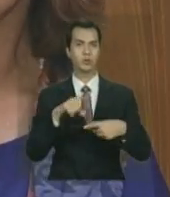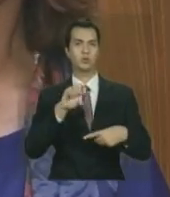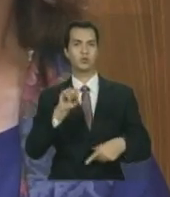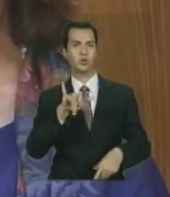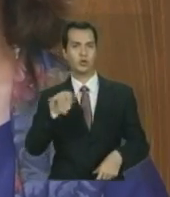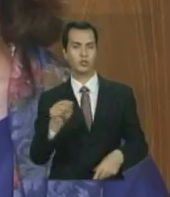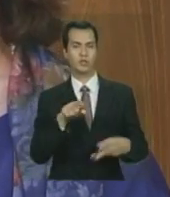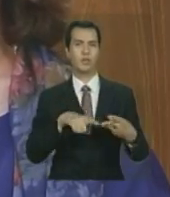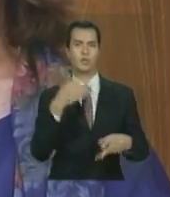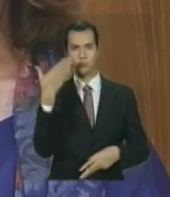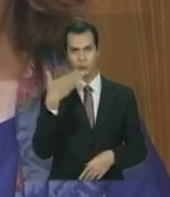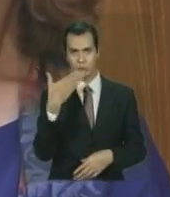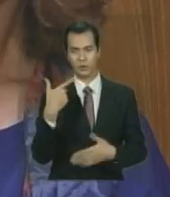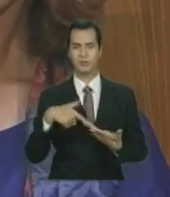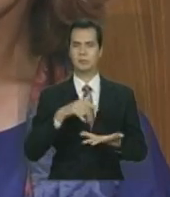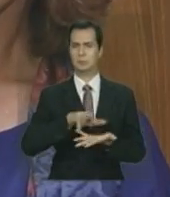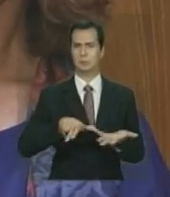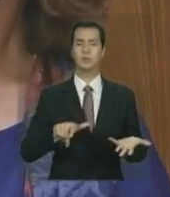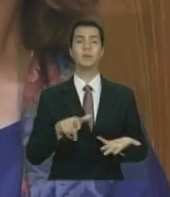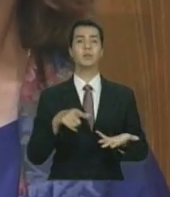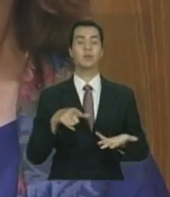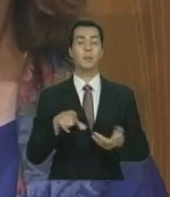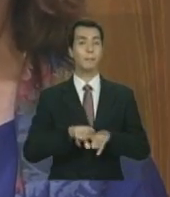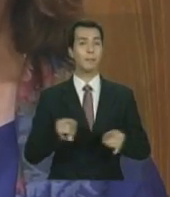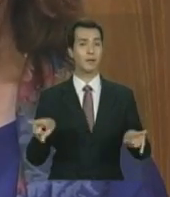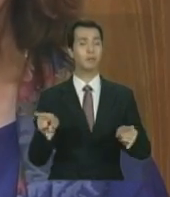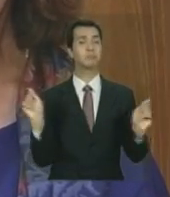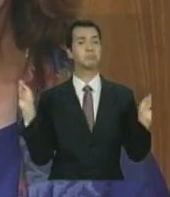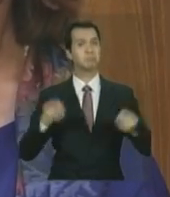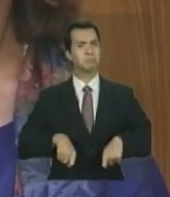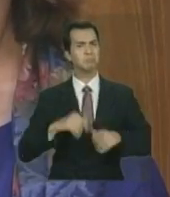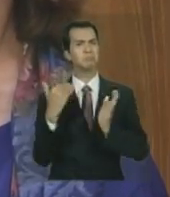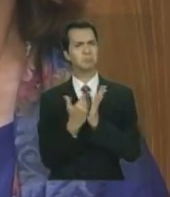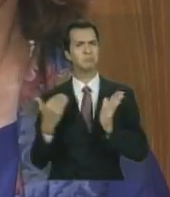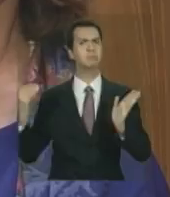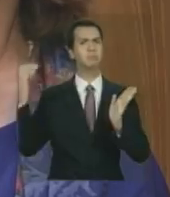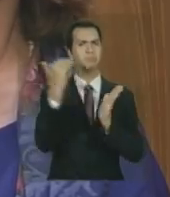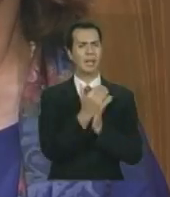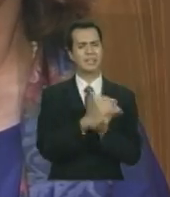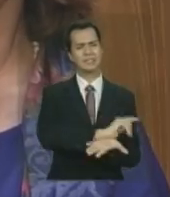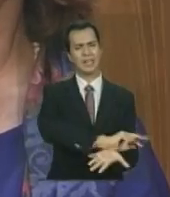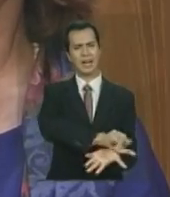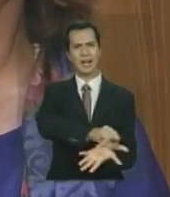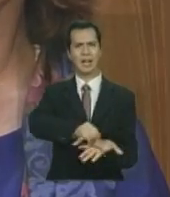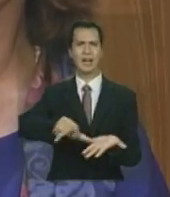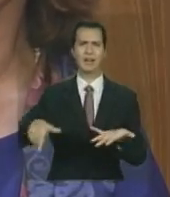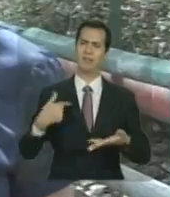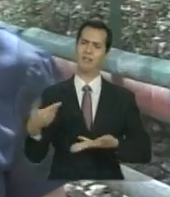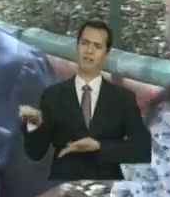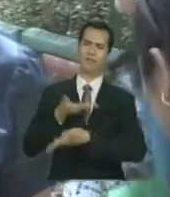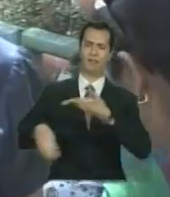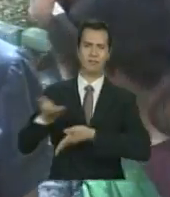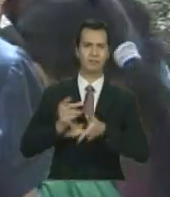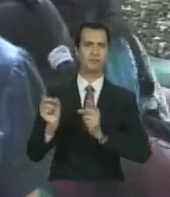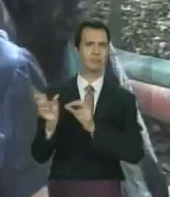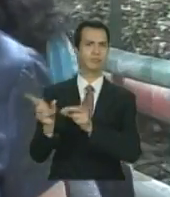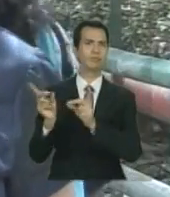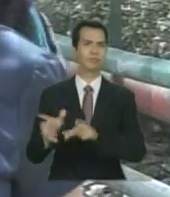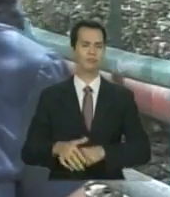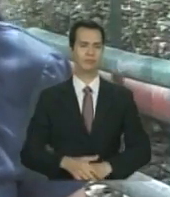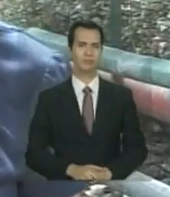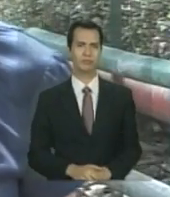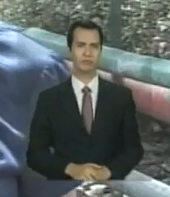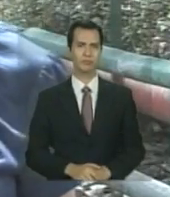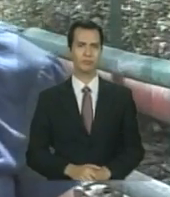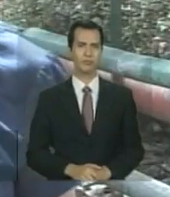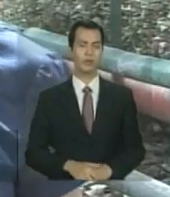açúcar, sobretudo, mas temos aí um potencial imenso para diversificar essa relação. Comércio à parte, os